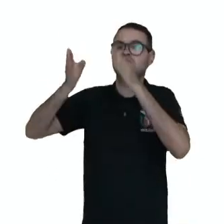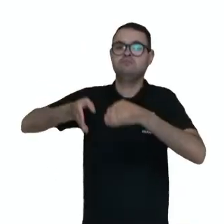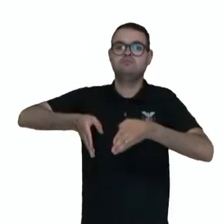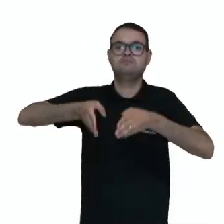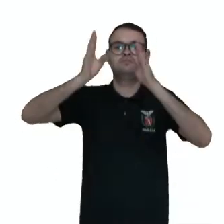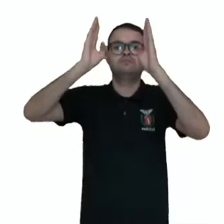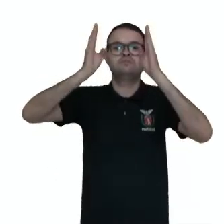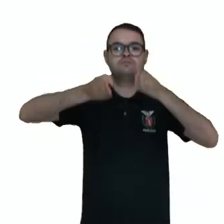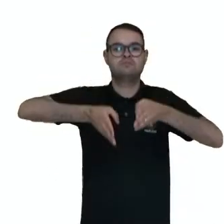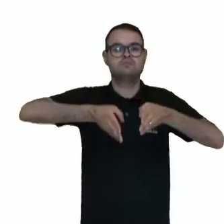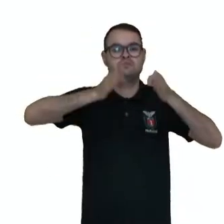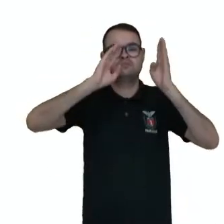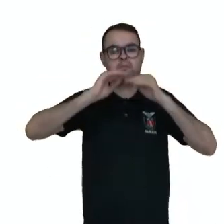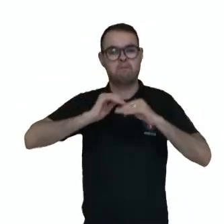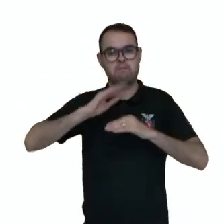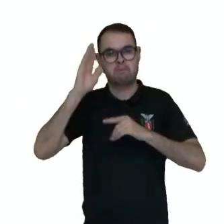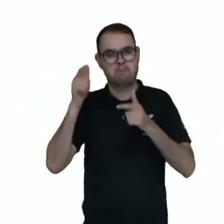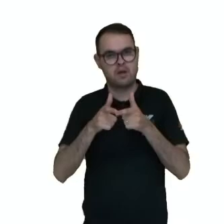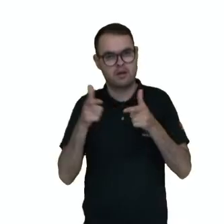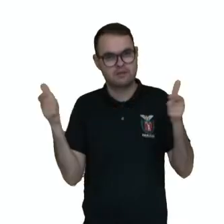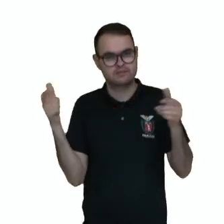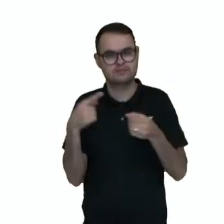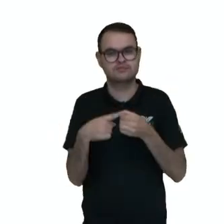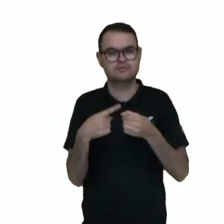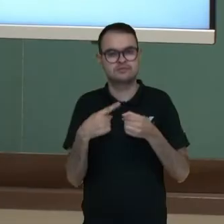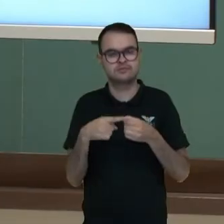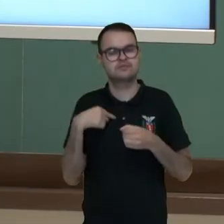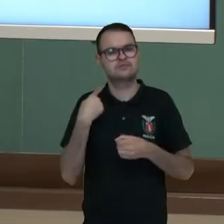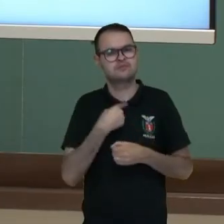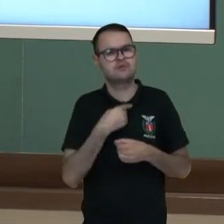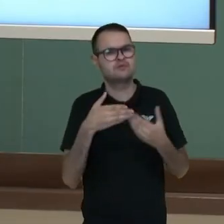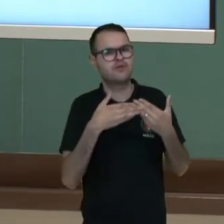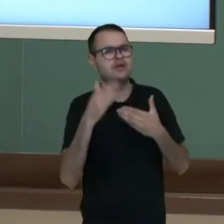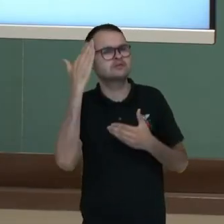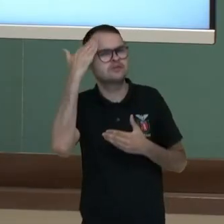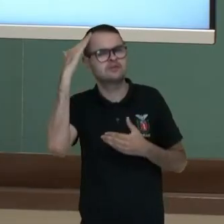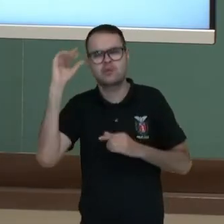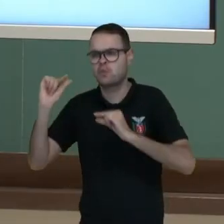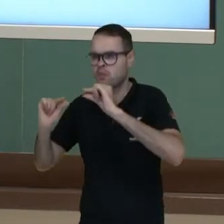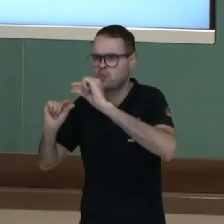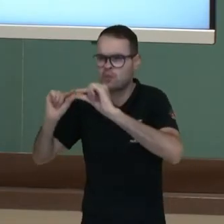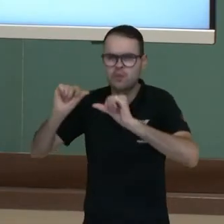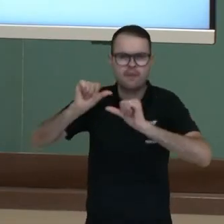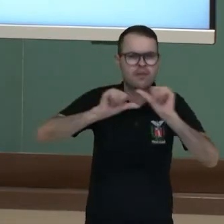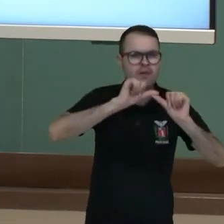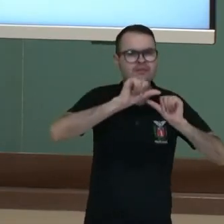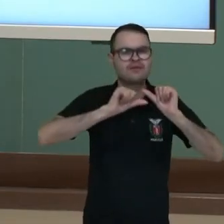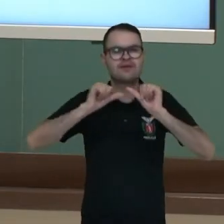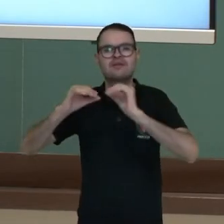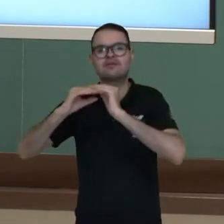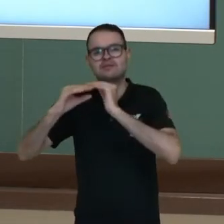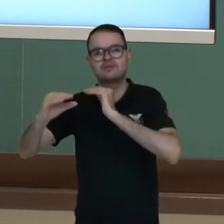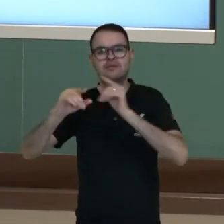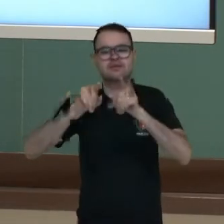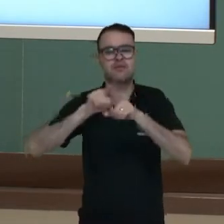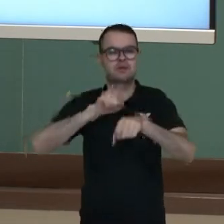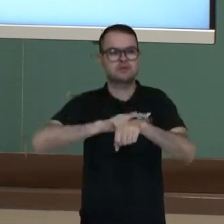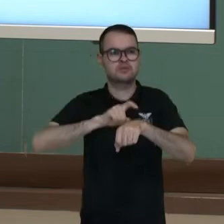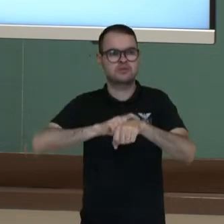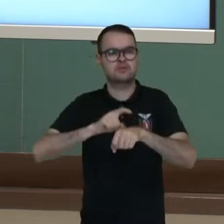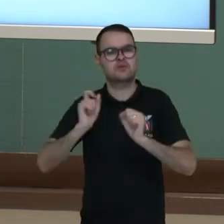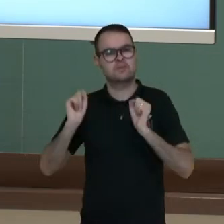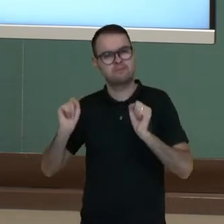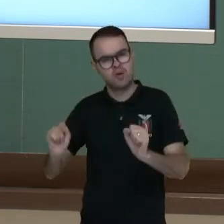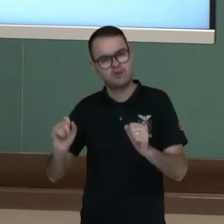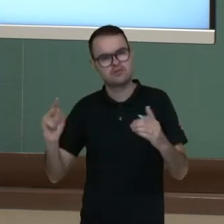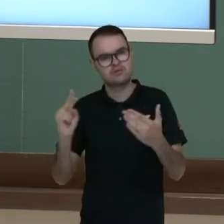uma urbanização da cidade. Aí a gente vai entendendo as mudanças e permanências desse tempo, Que pode